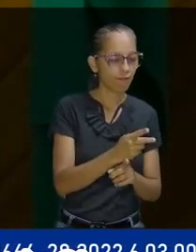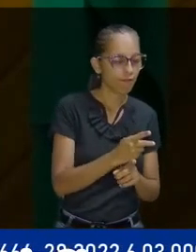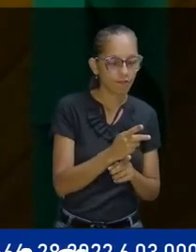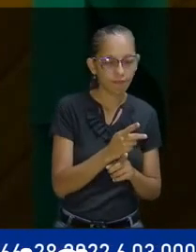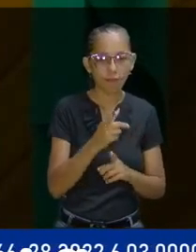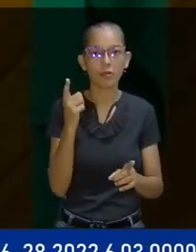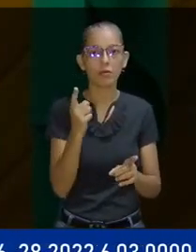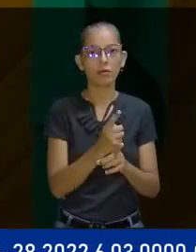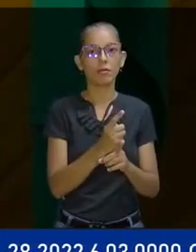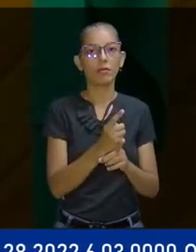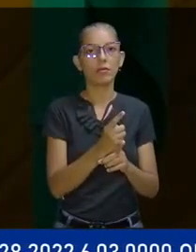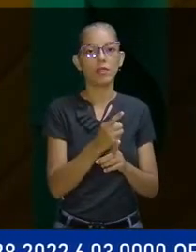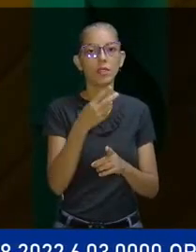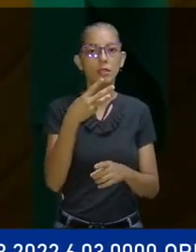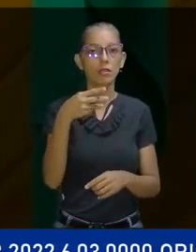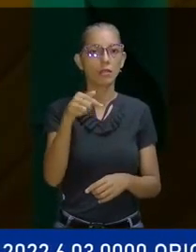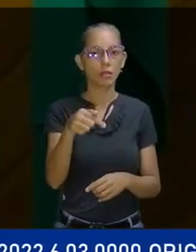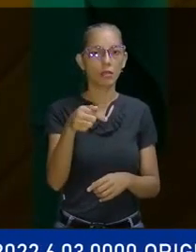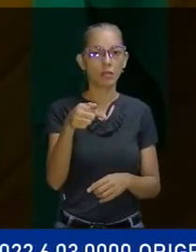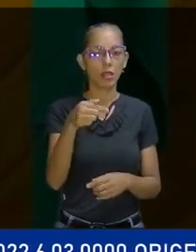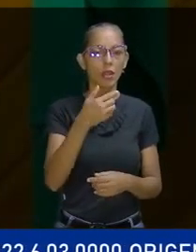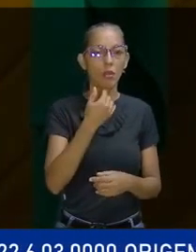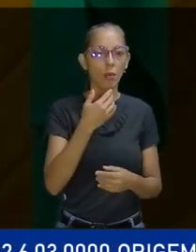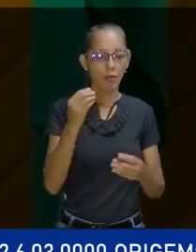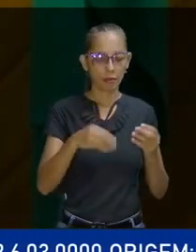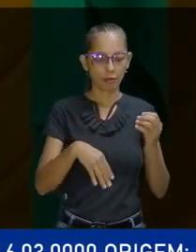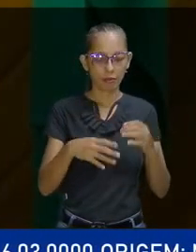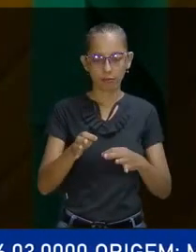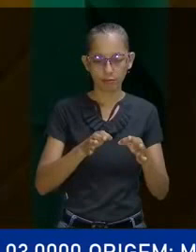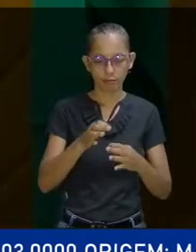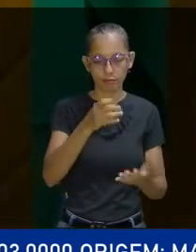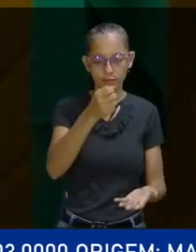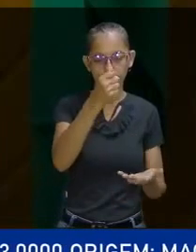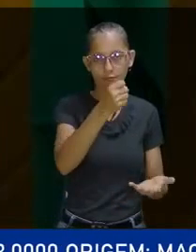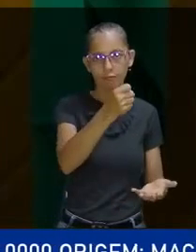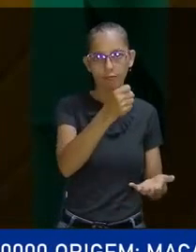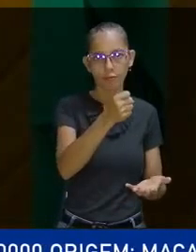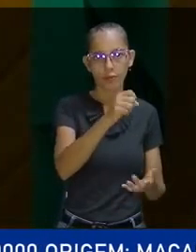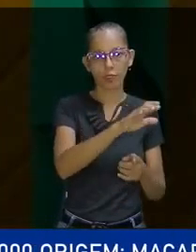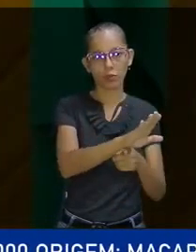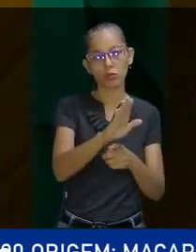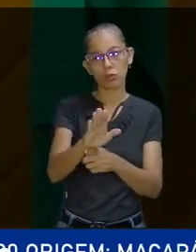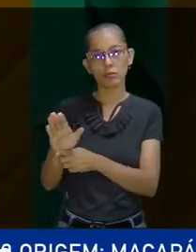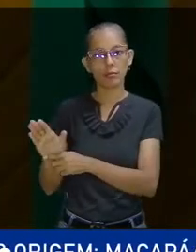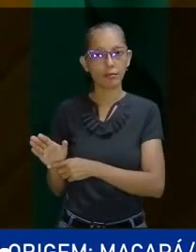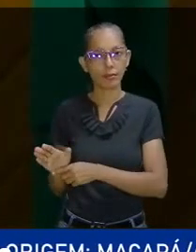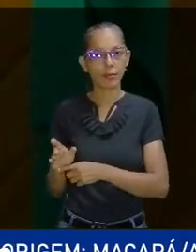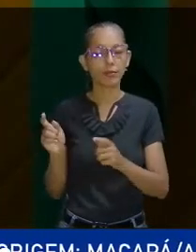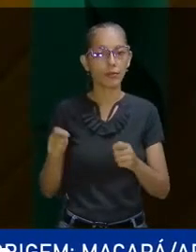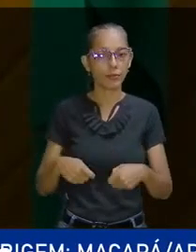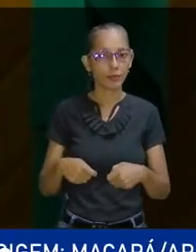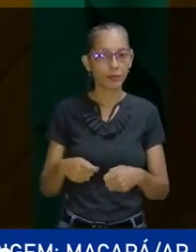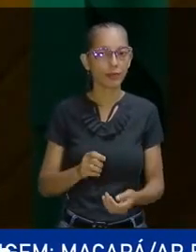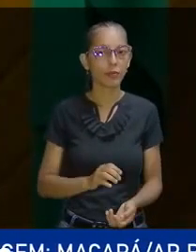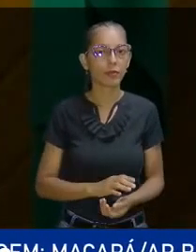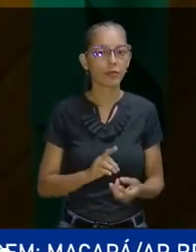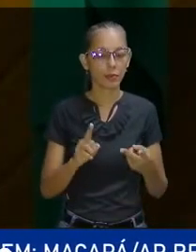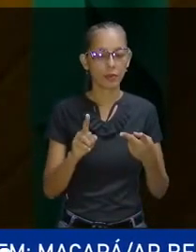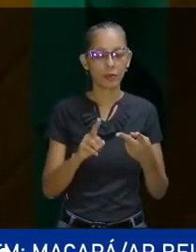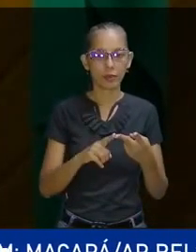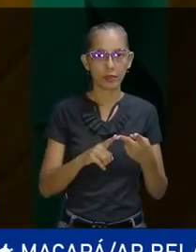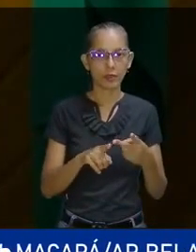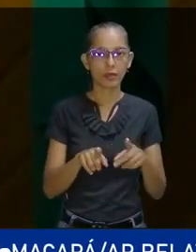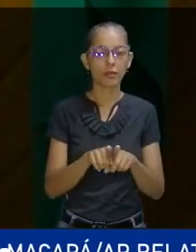foram encontradas 37 cestas básicas espalhadas no banco de passageiros e na mala do automóvel, bem como uma